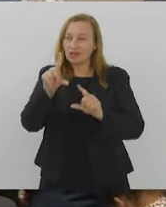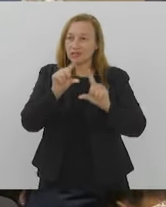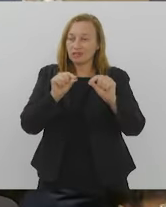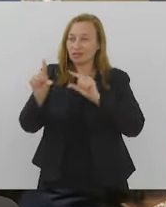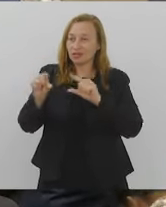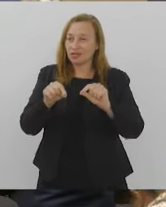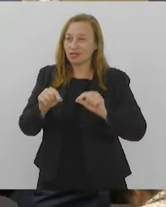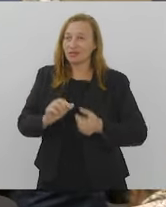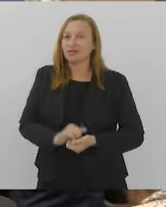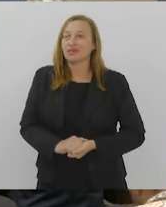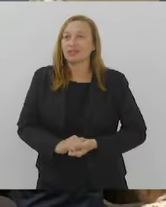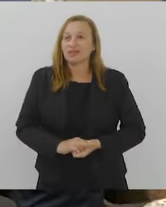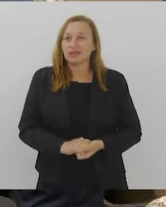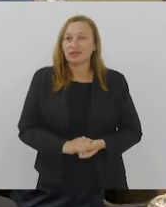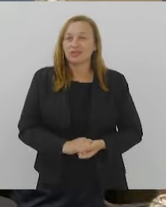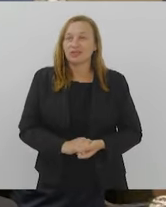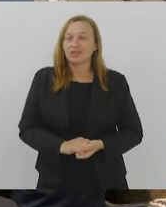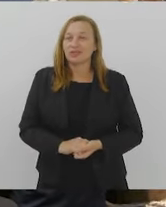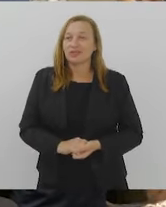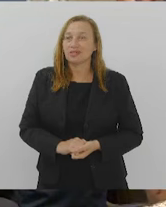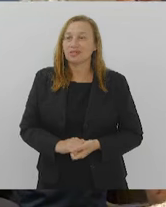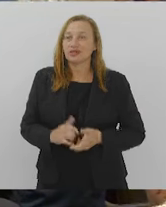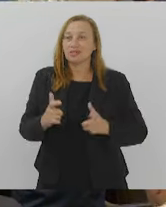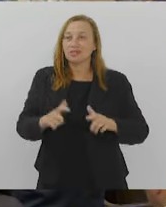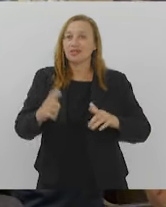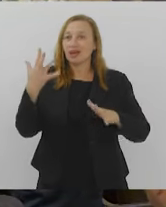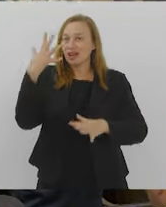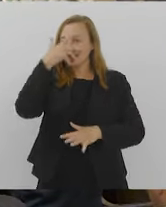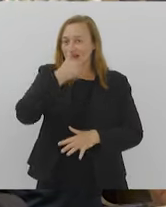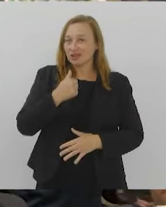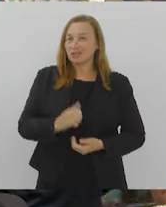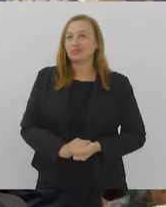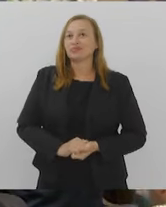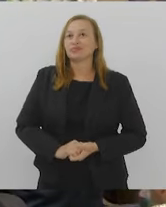mas estamos nesse lugar tão belo, tão lindo.